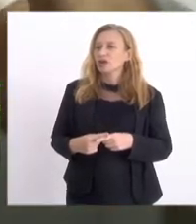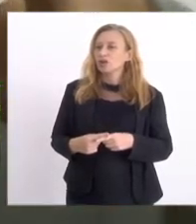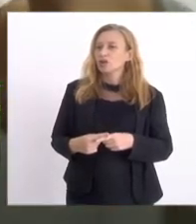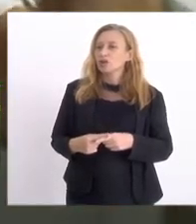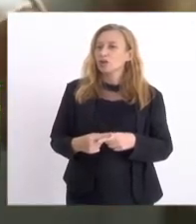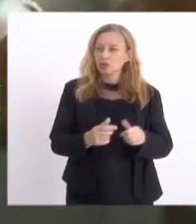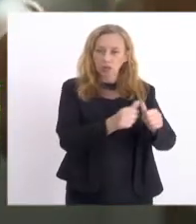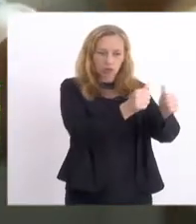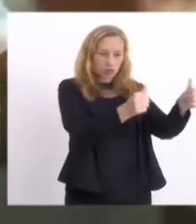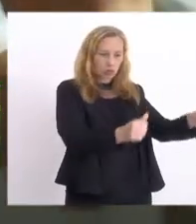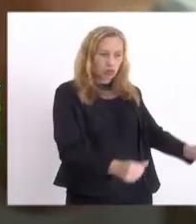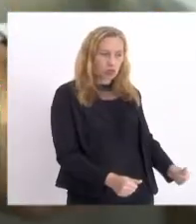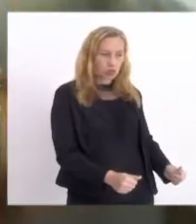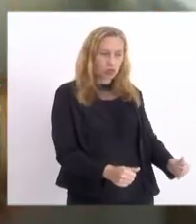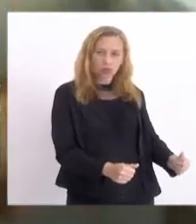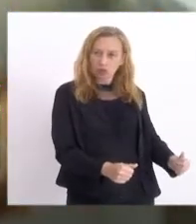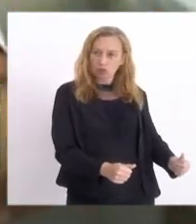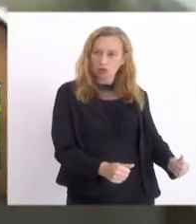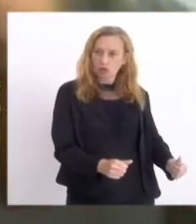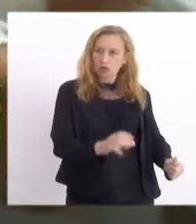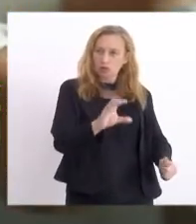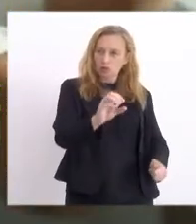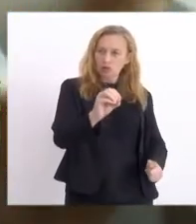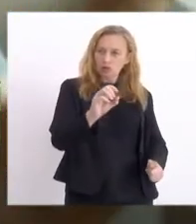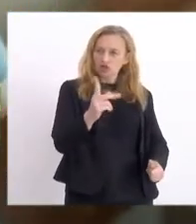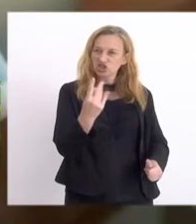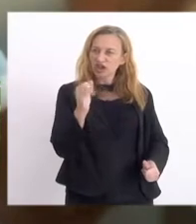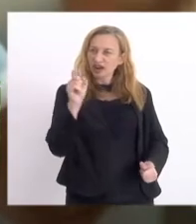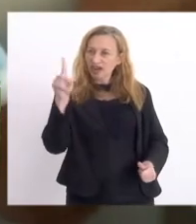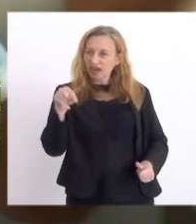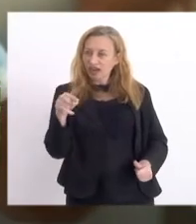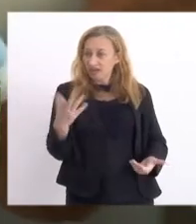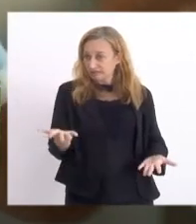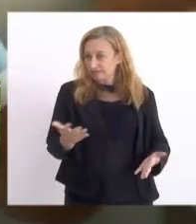é Oxalá, é um sincretismo de Deus.